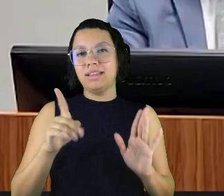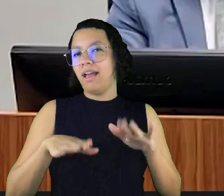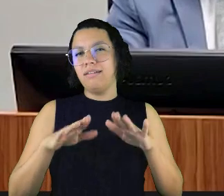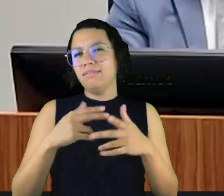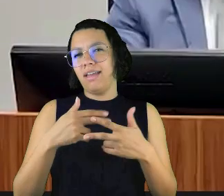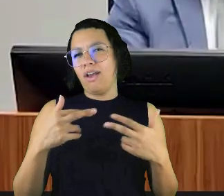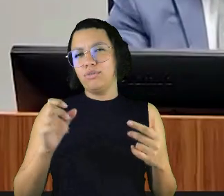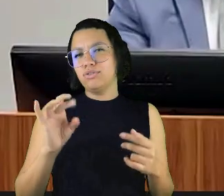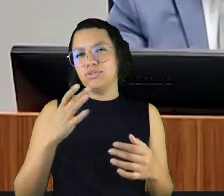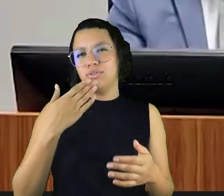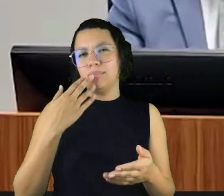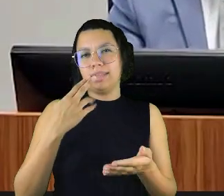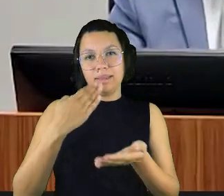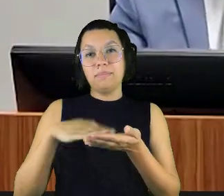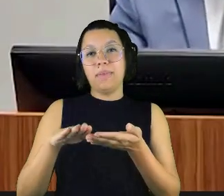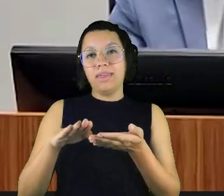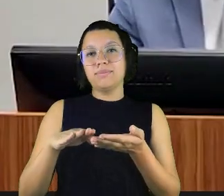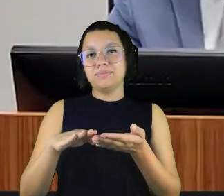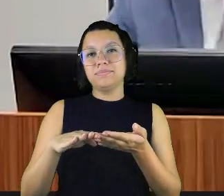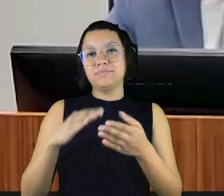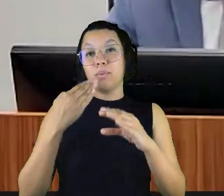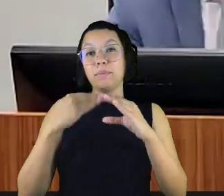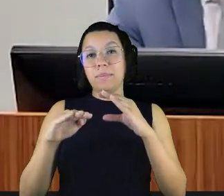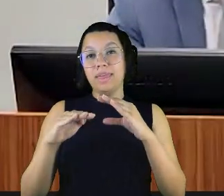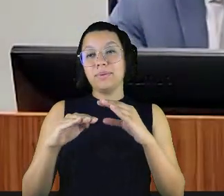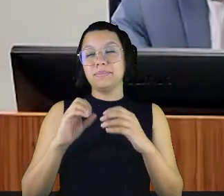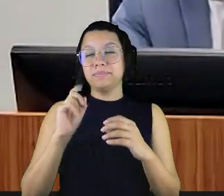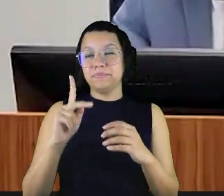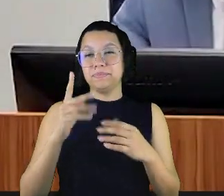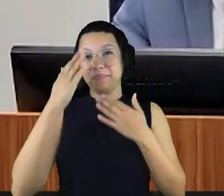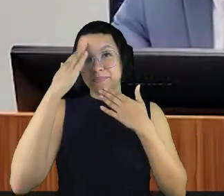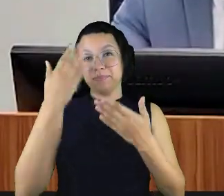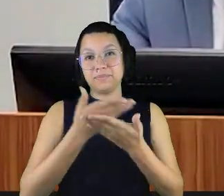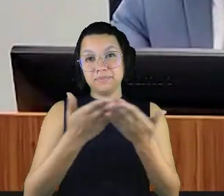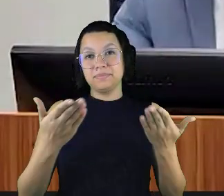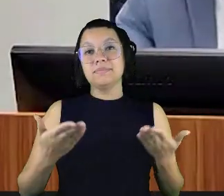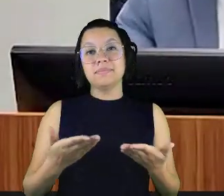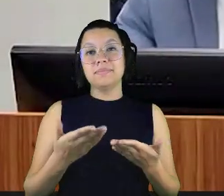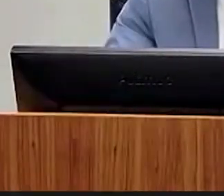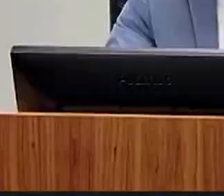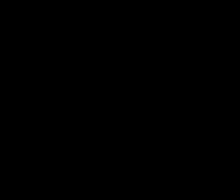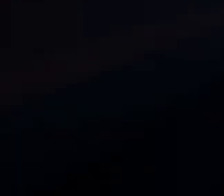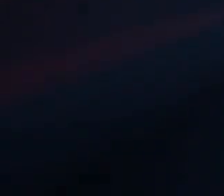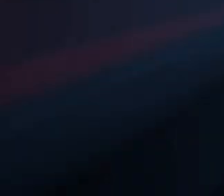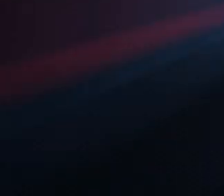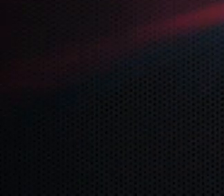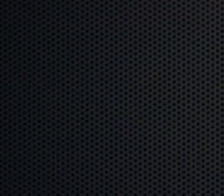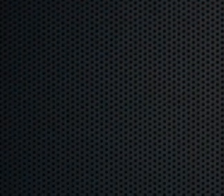Bom, então, muito obrigada, Paulo. Parabéns. Muito obrigado. Obrigado a todos.